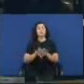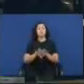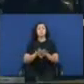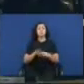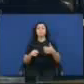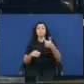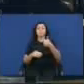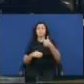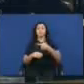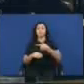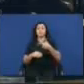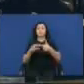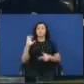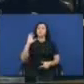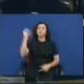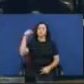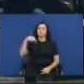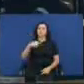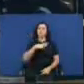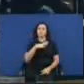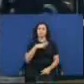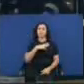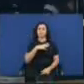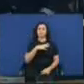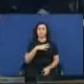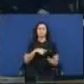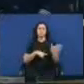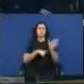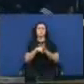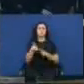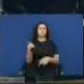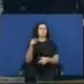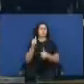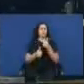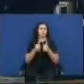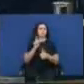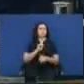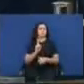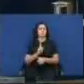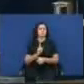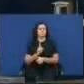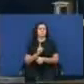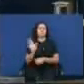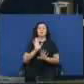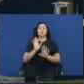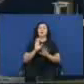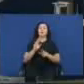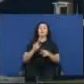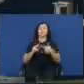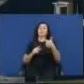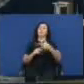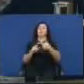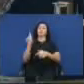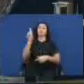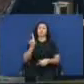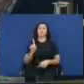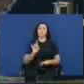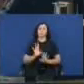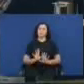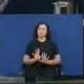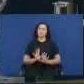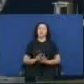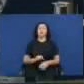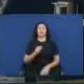vice-campeão, veterano aqui da cidade. Mas ele não tem cara de ser jogador de futebol, não, Jorge. Não, ele é o vice-presidente, ele é diretor, só